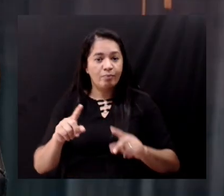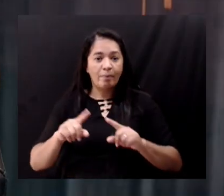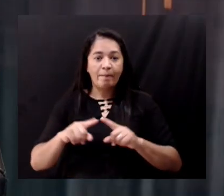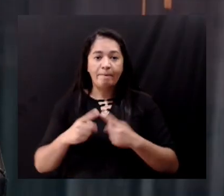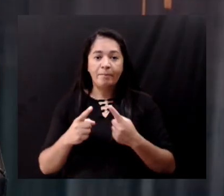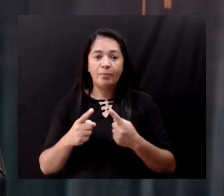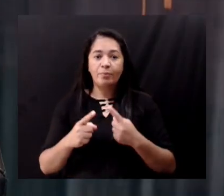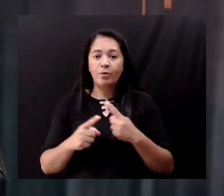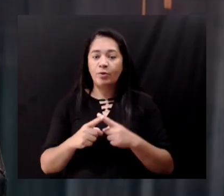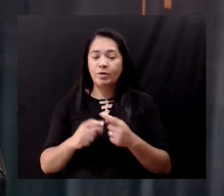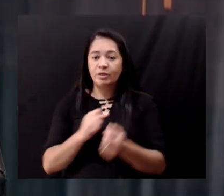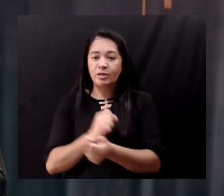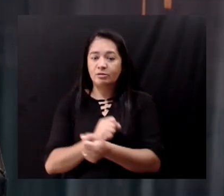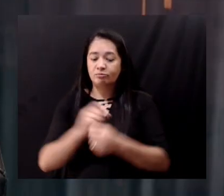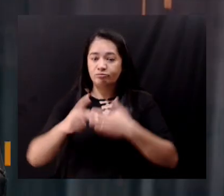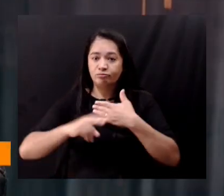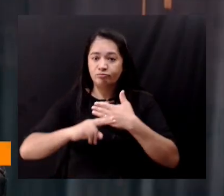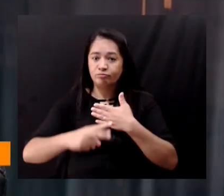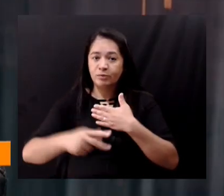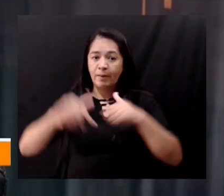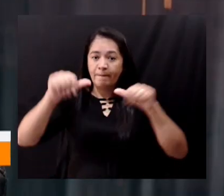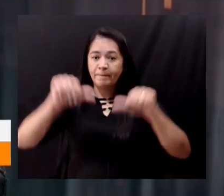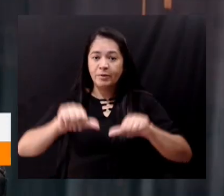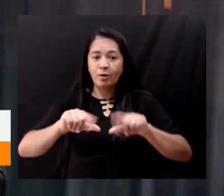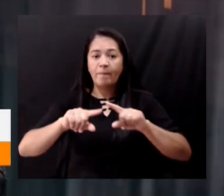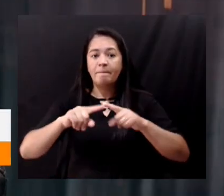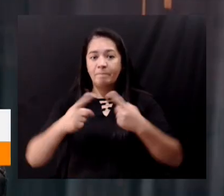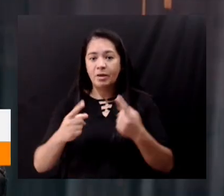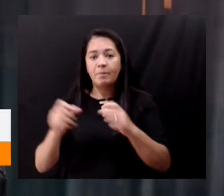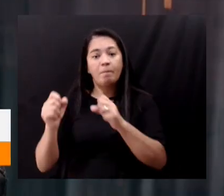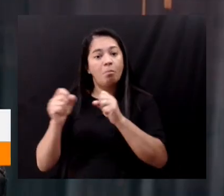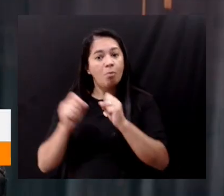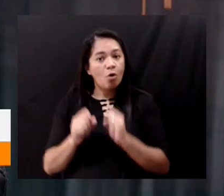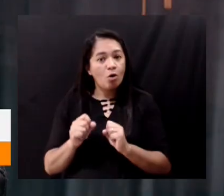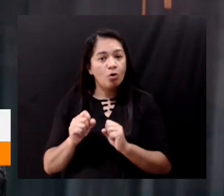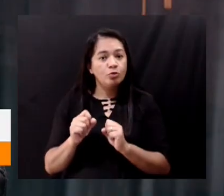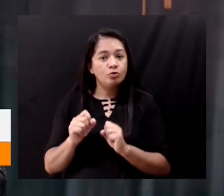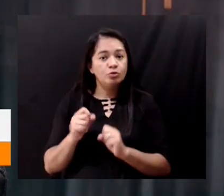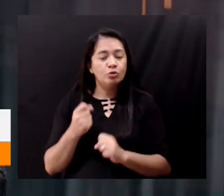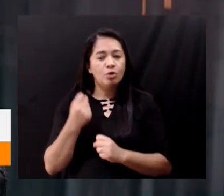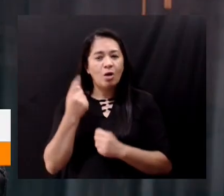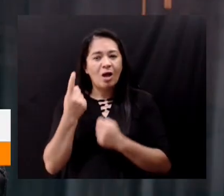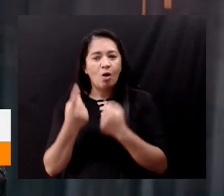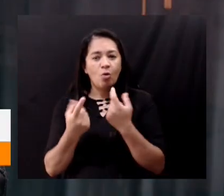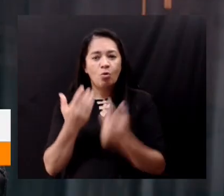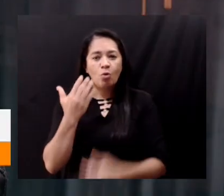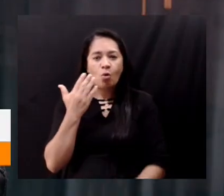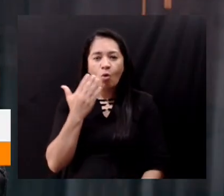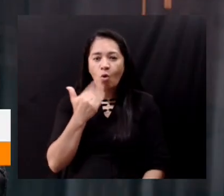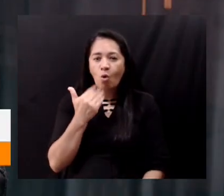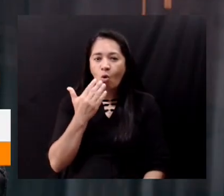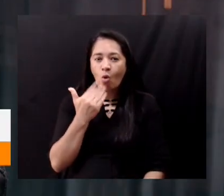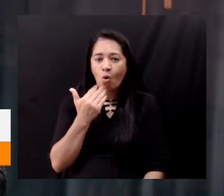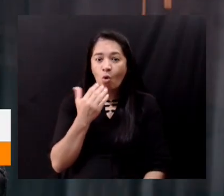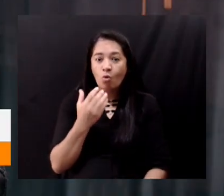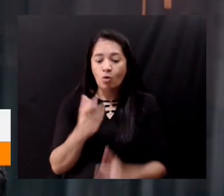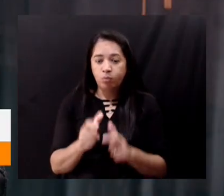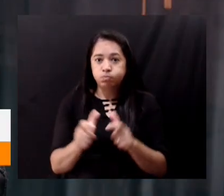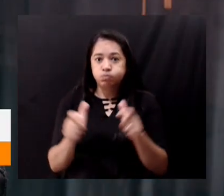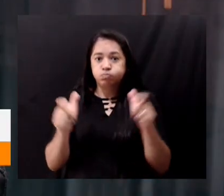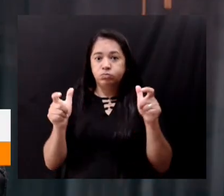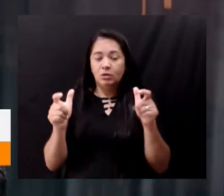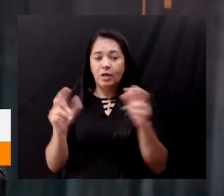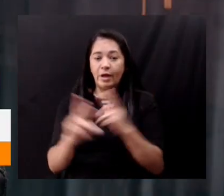pior, mas de fato ele pode trazer esse consumo exagerado, essa relação ruim com a comida pode